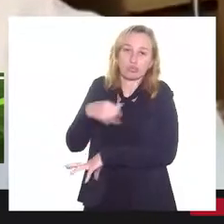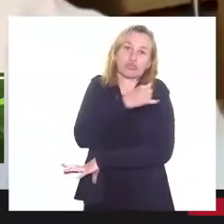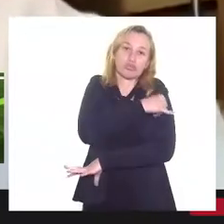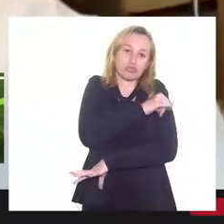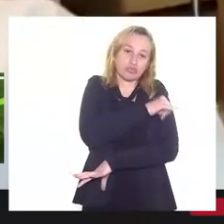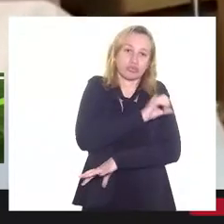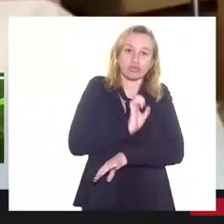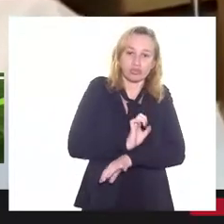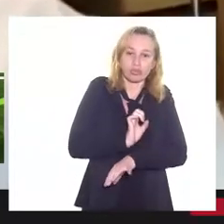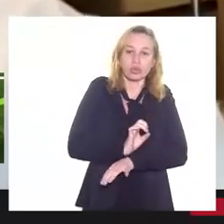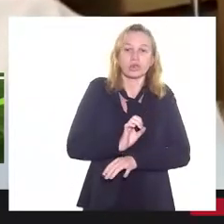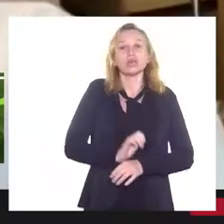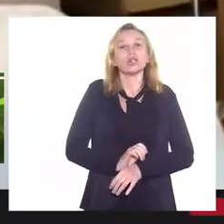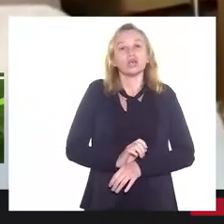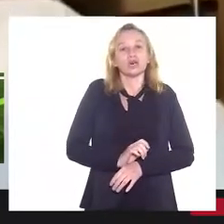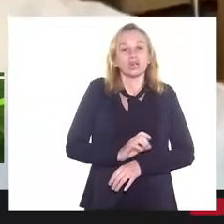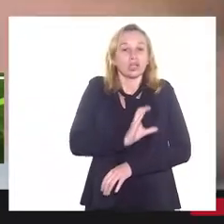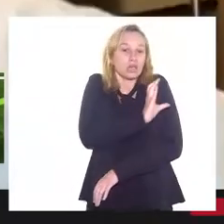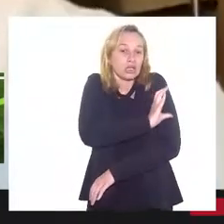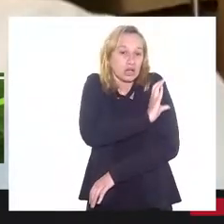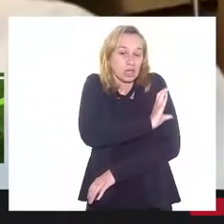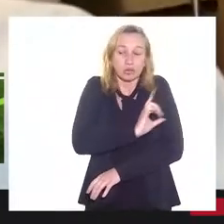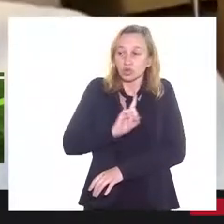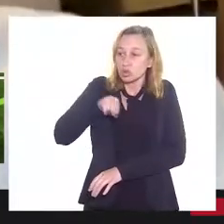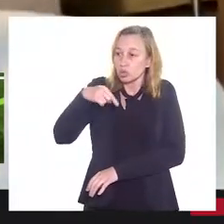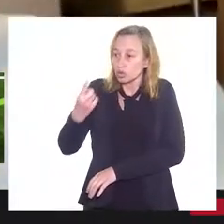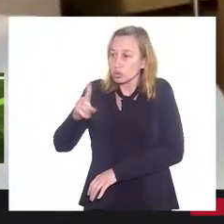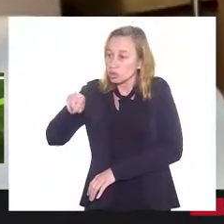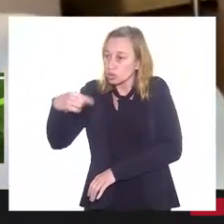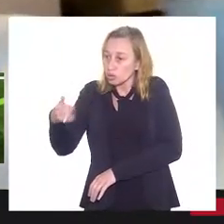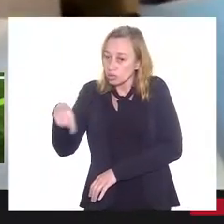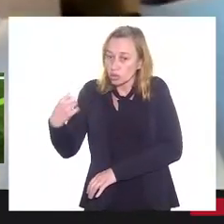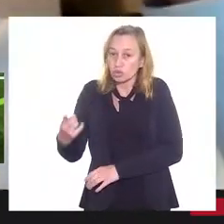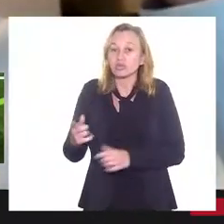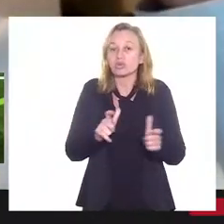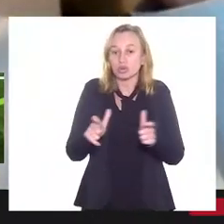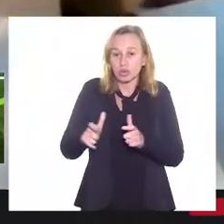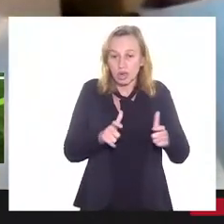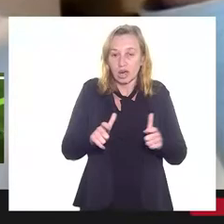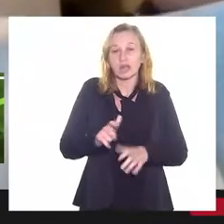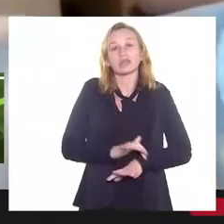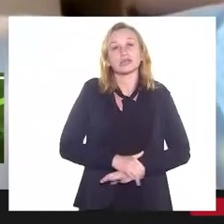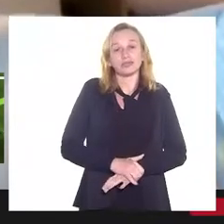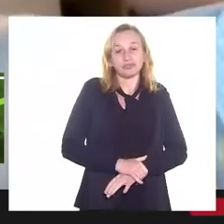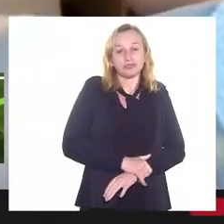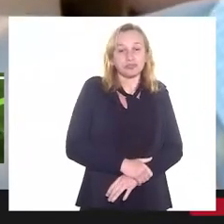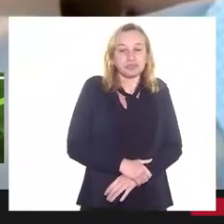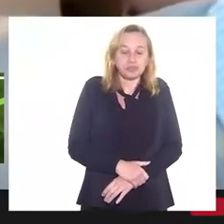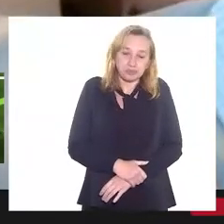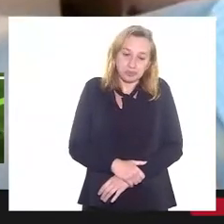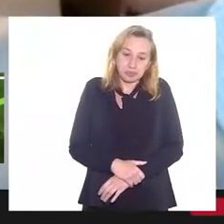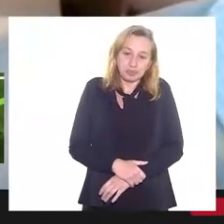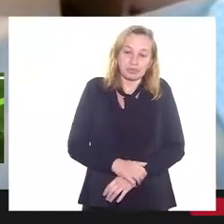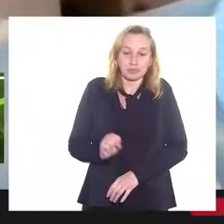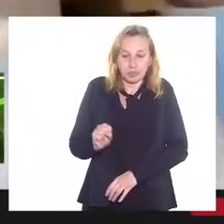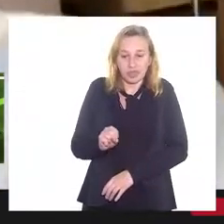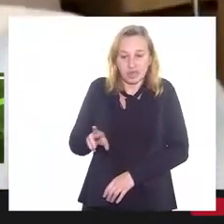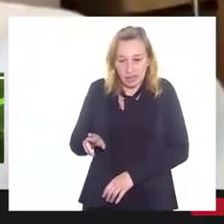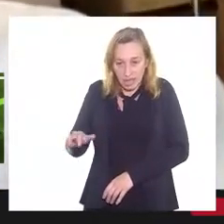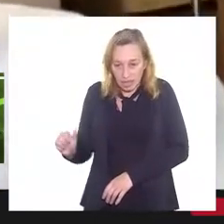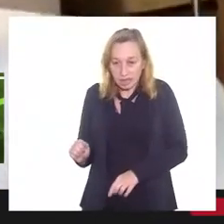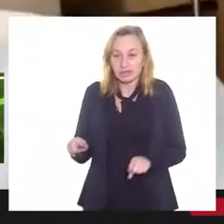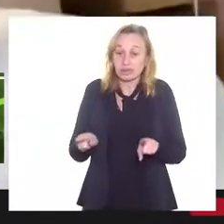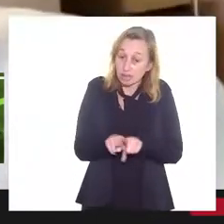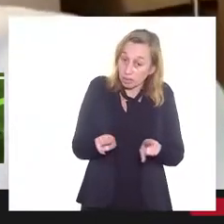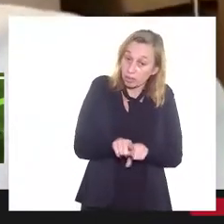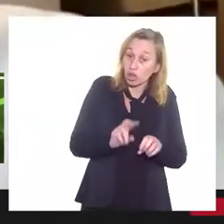Janeiro pega na região dos lagos amo Provavelmente nós queremos ter alguns depoimentos na área da Serrana né